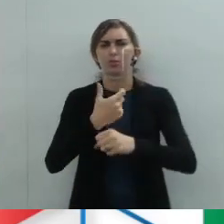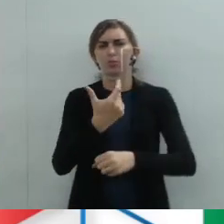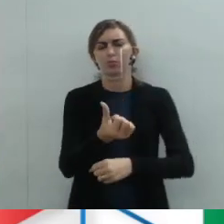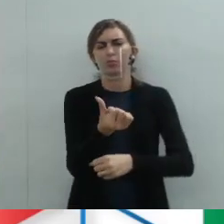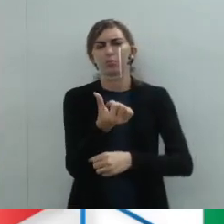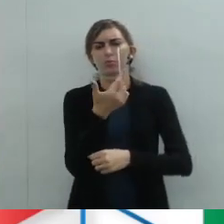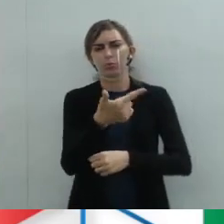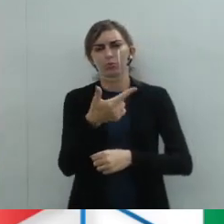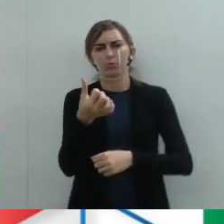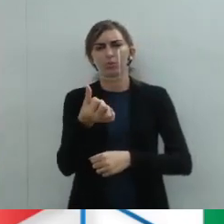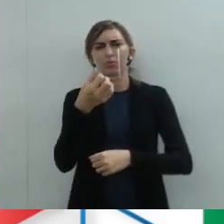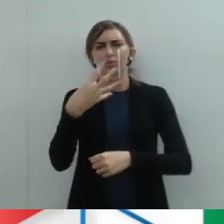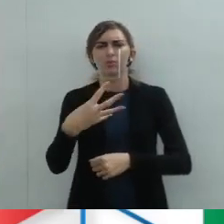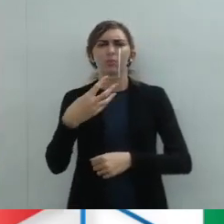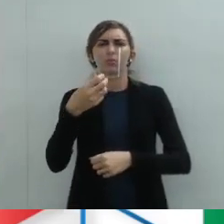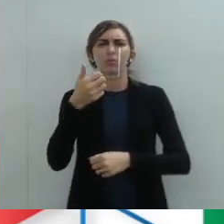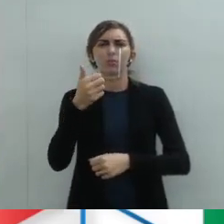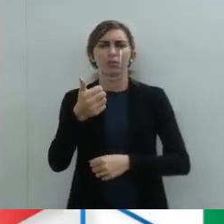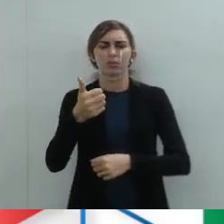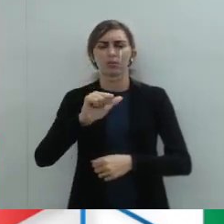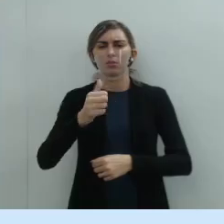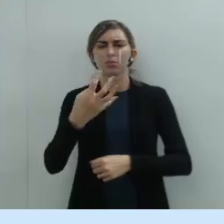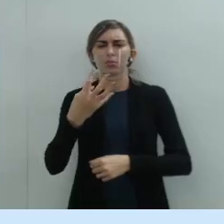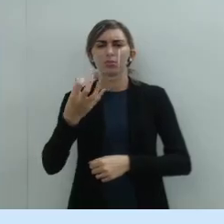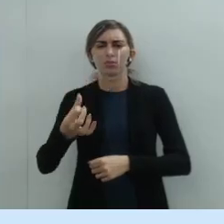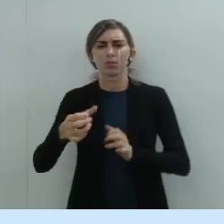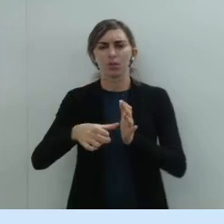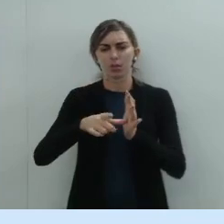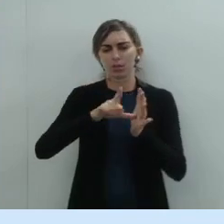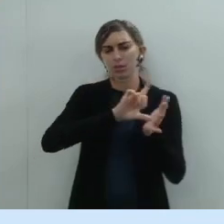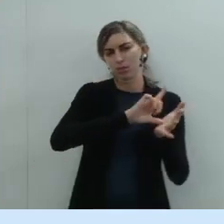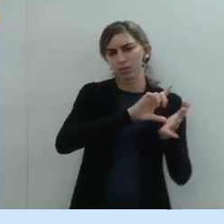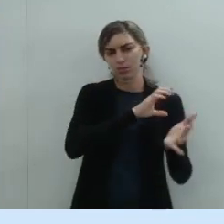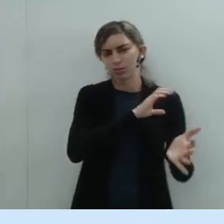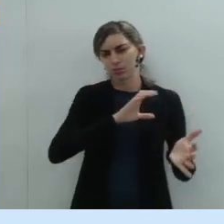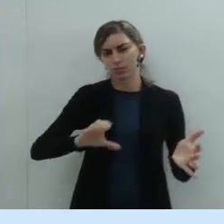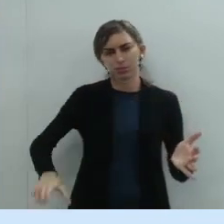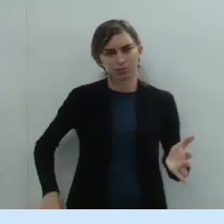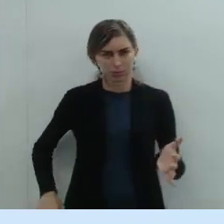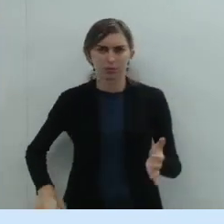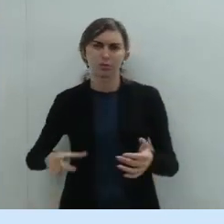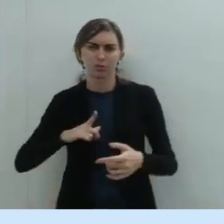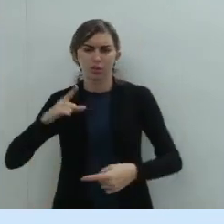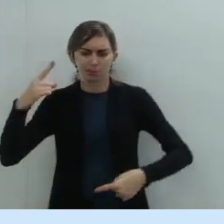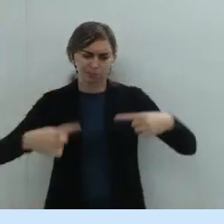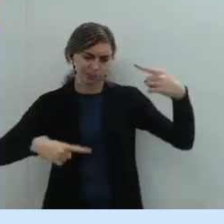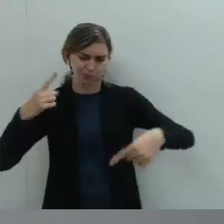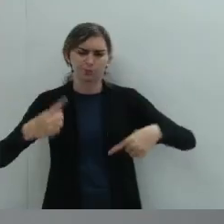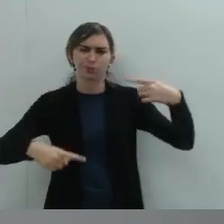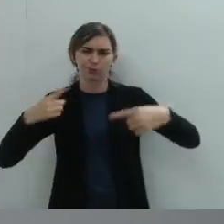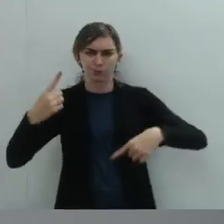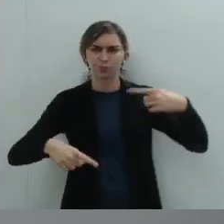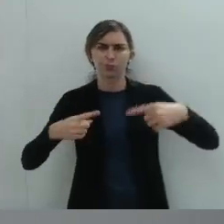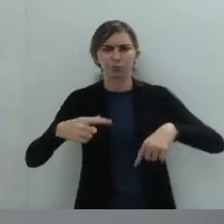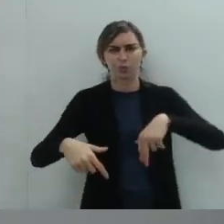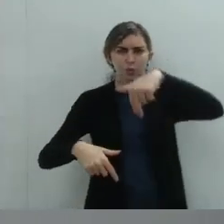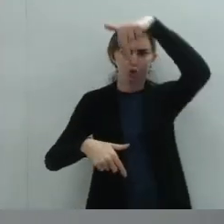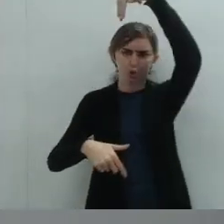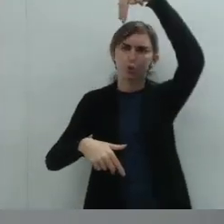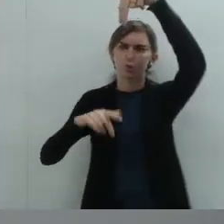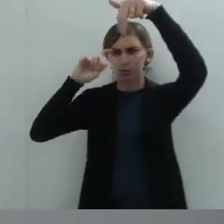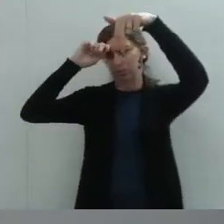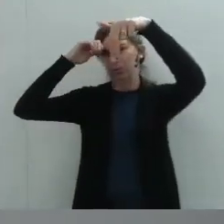a 146 a.C. Então veja que já tinha, por exemplo, uma rivalidade já entre o norte da